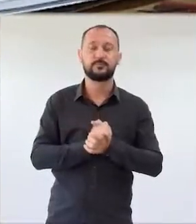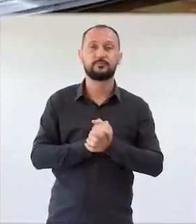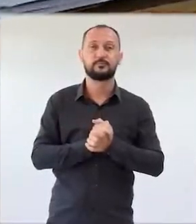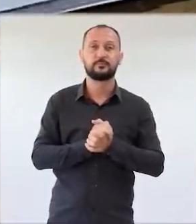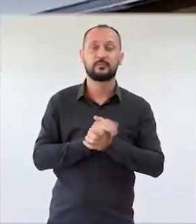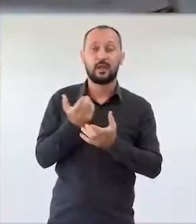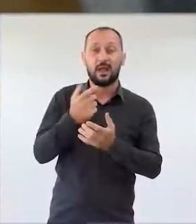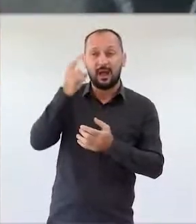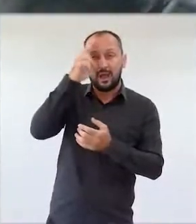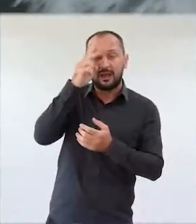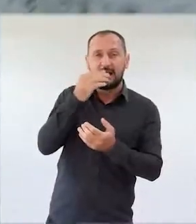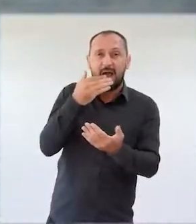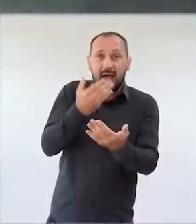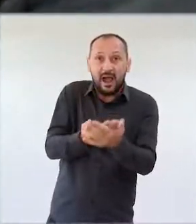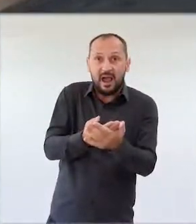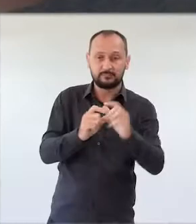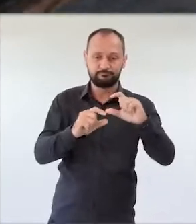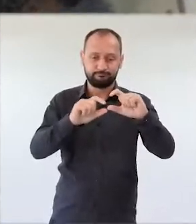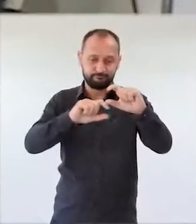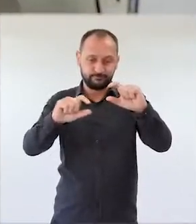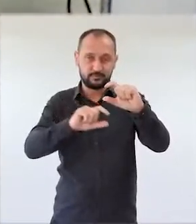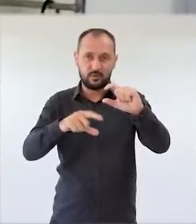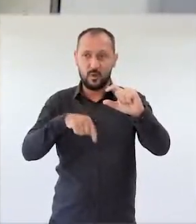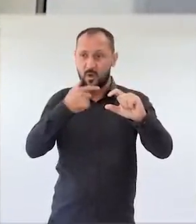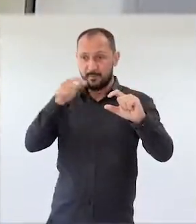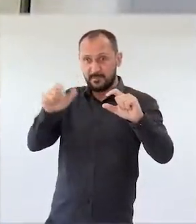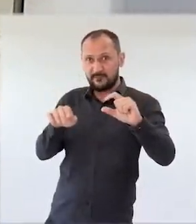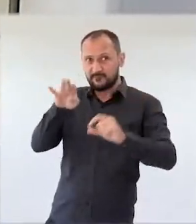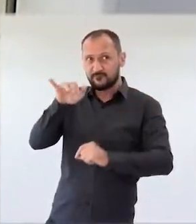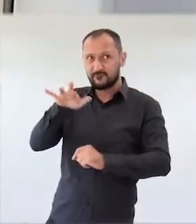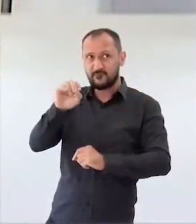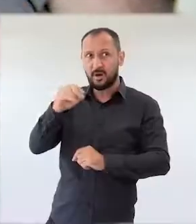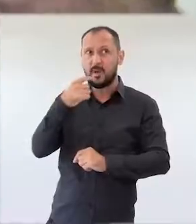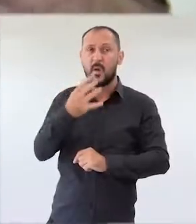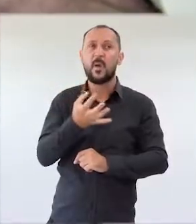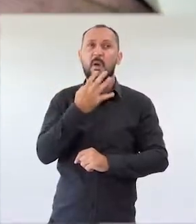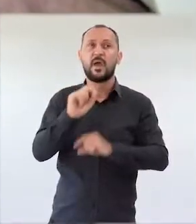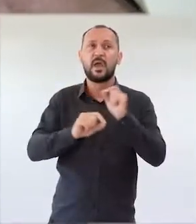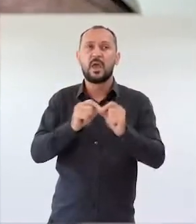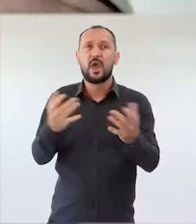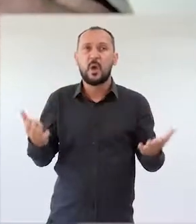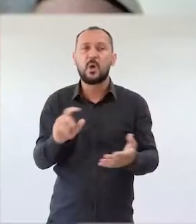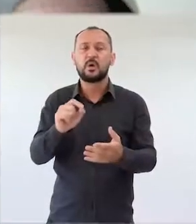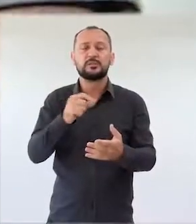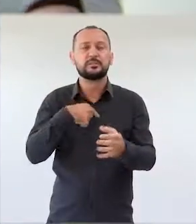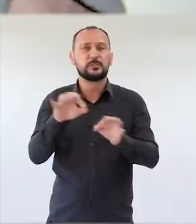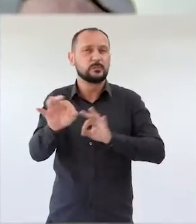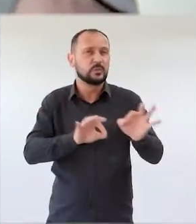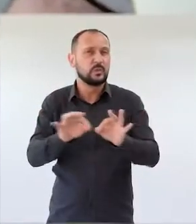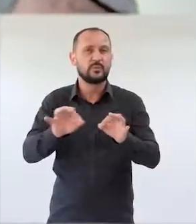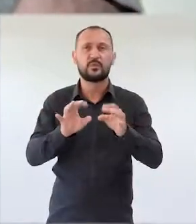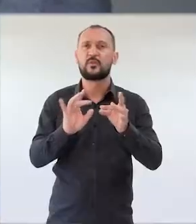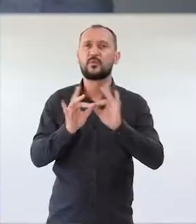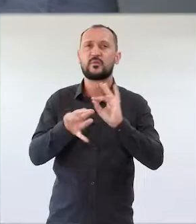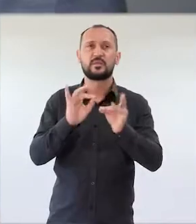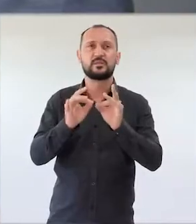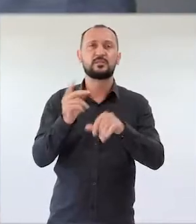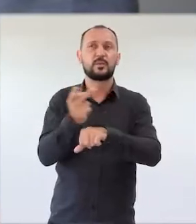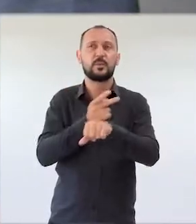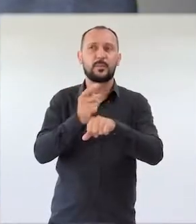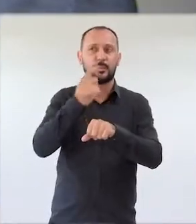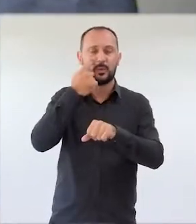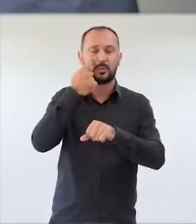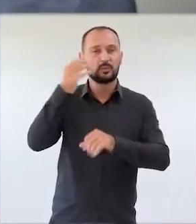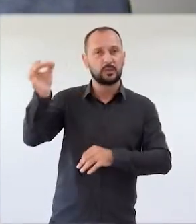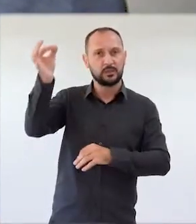A fascinação pelas histórias em quadrinhos garantiu a Fábio muito conhecimento, tanto que atualmente ele ministra oficinas no sentido de